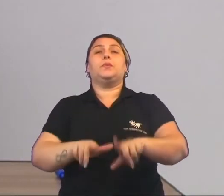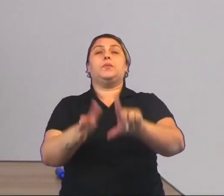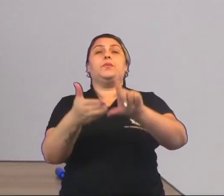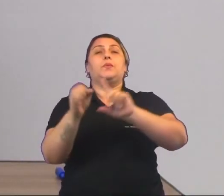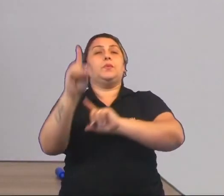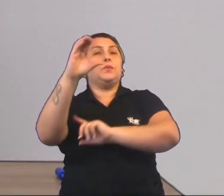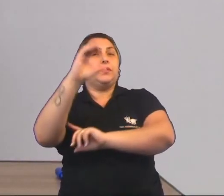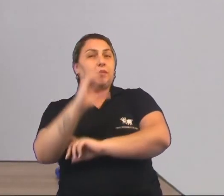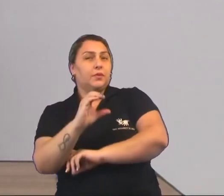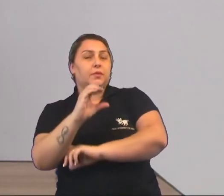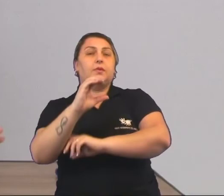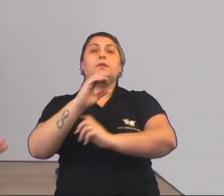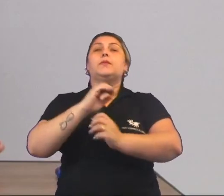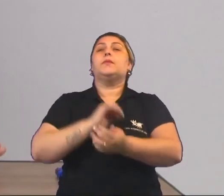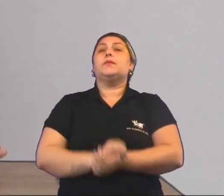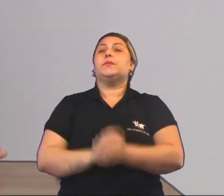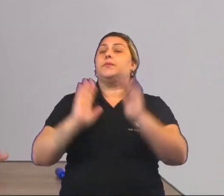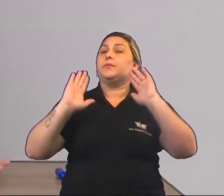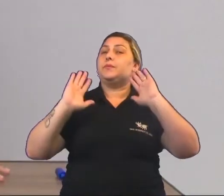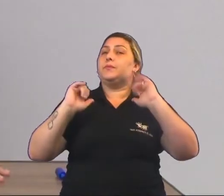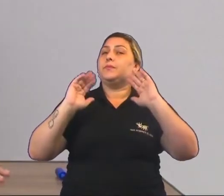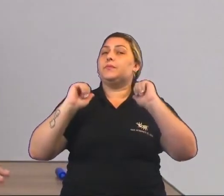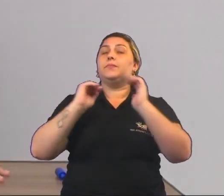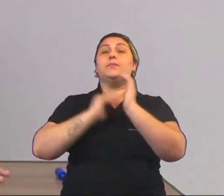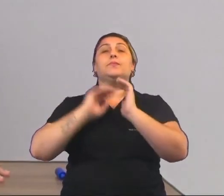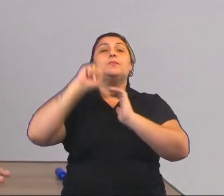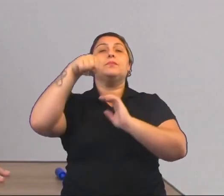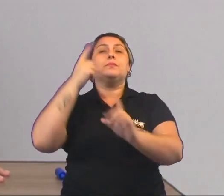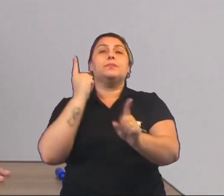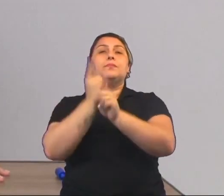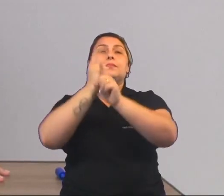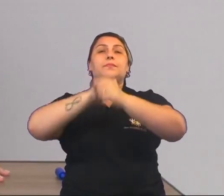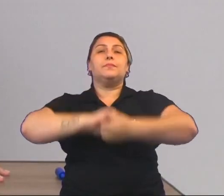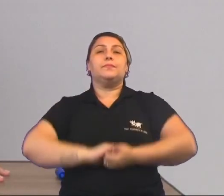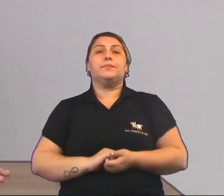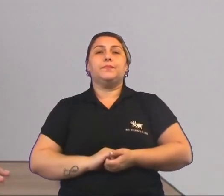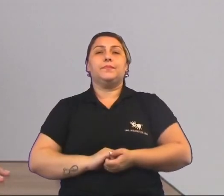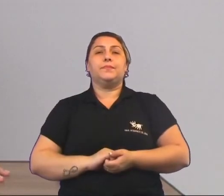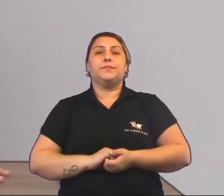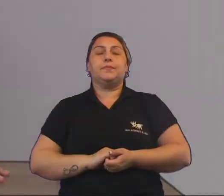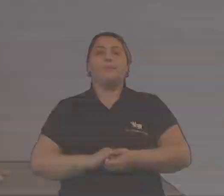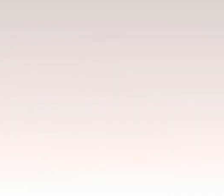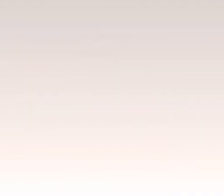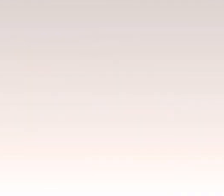as nossas aulas, pela plataforma Eduque. Tchau, tchau e até o nosso próximo encontro.